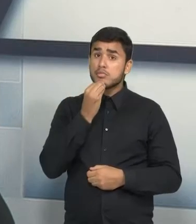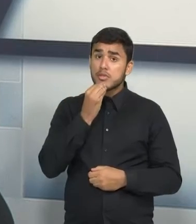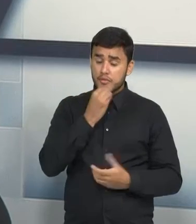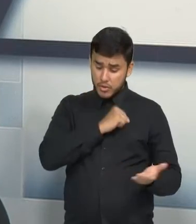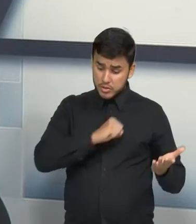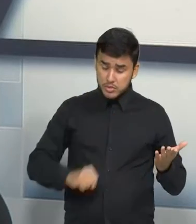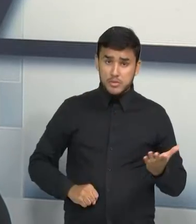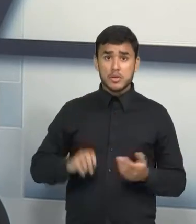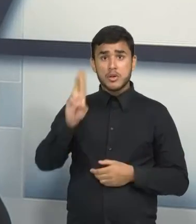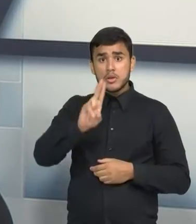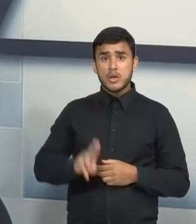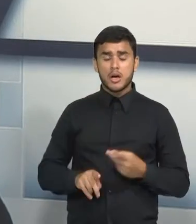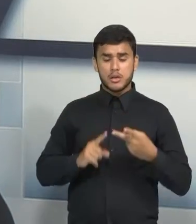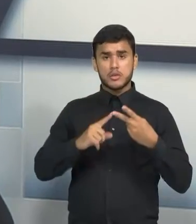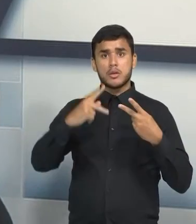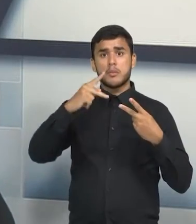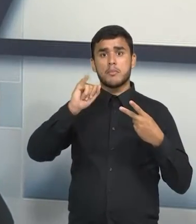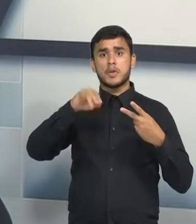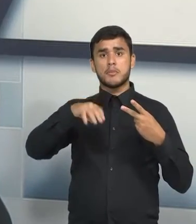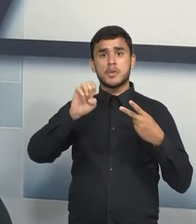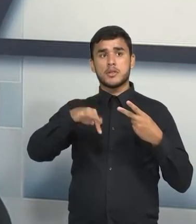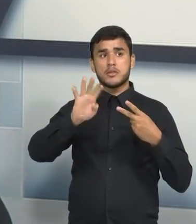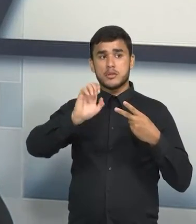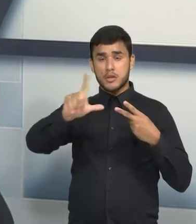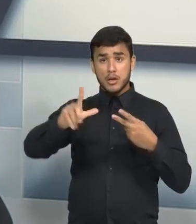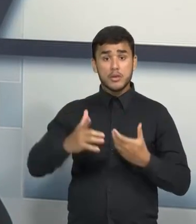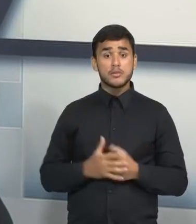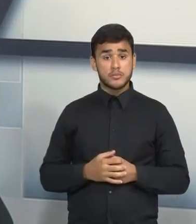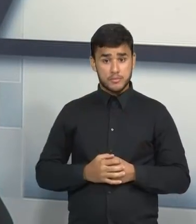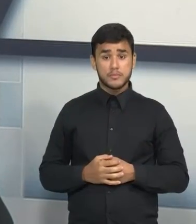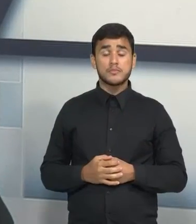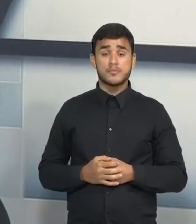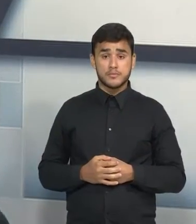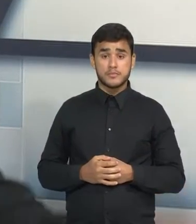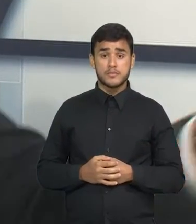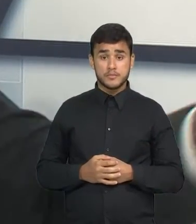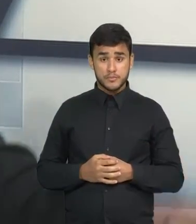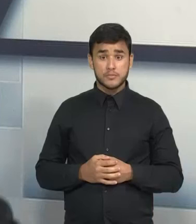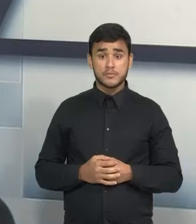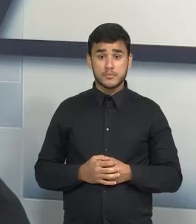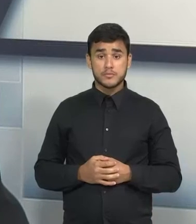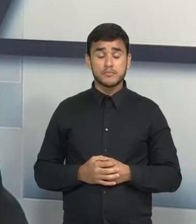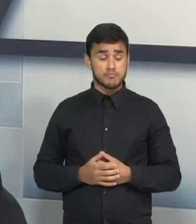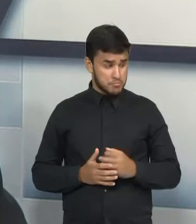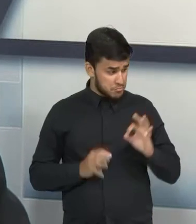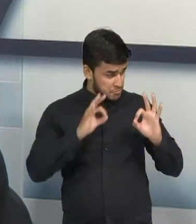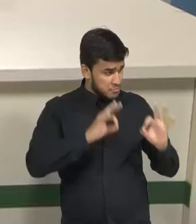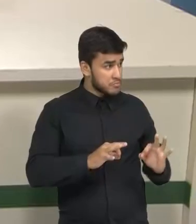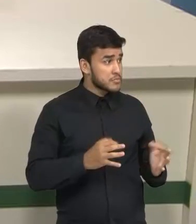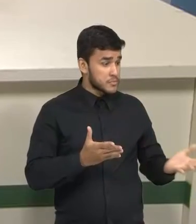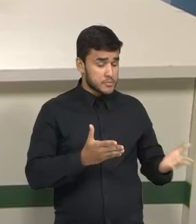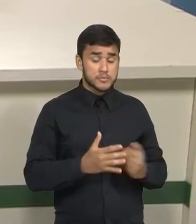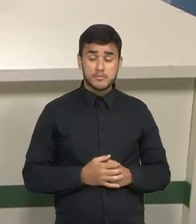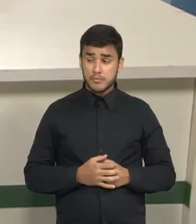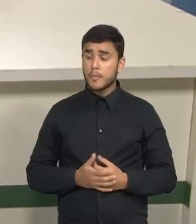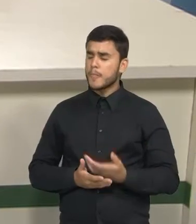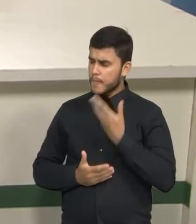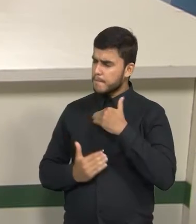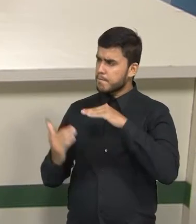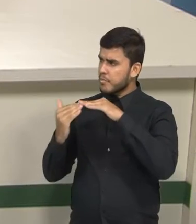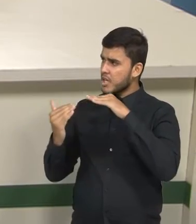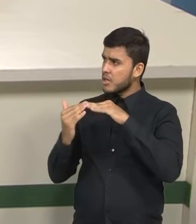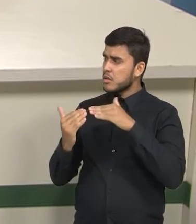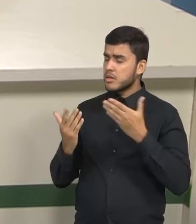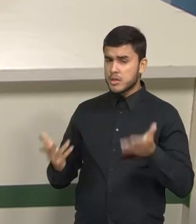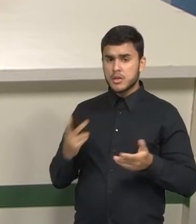Estado do Ceará. O Tássio e o Pimentel, que não estavam, deveriam estar lá. Ou não, Luiz? Não, concordo com você. Eu acho que nessa